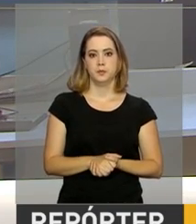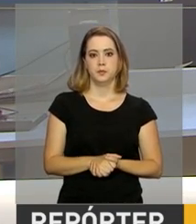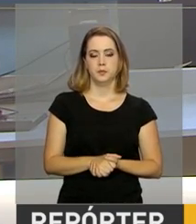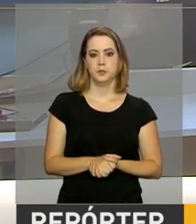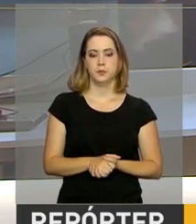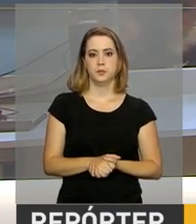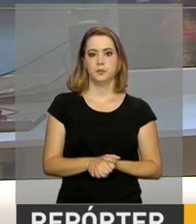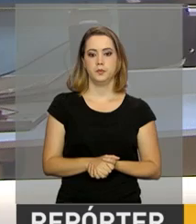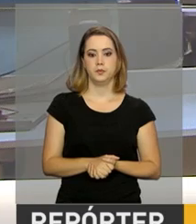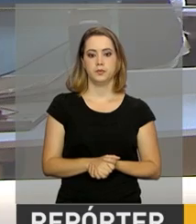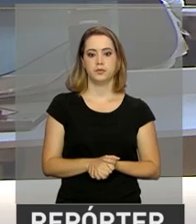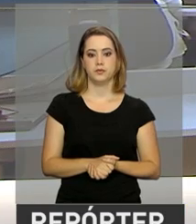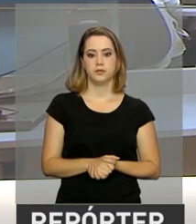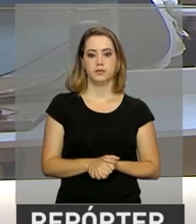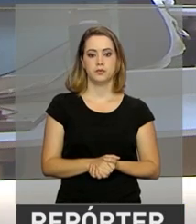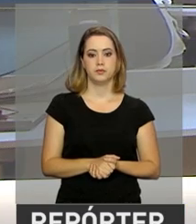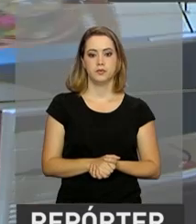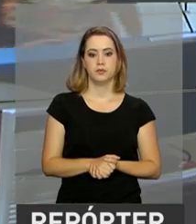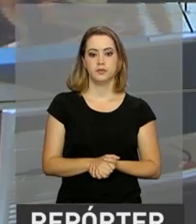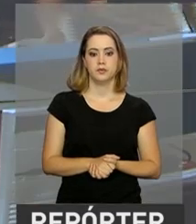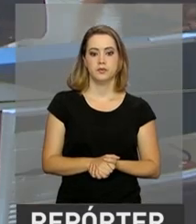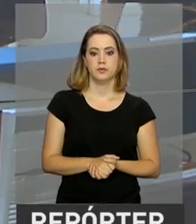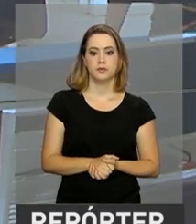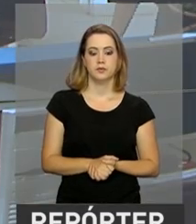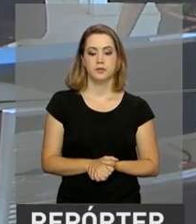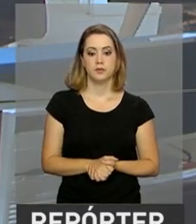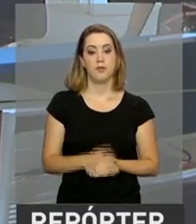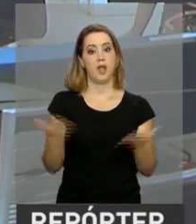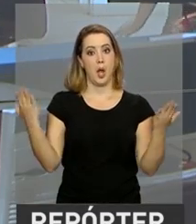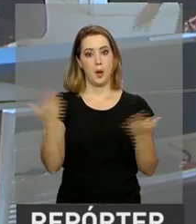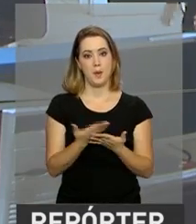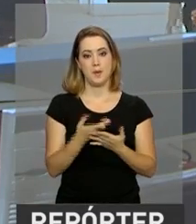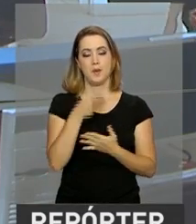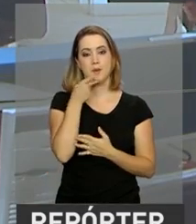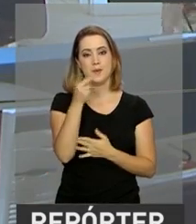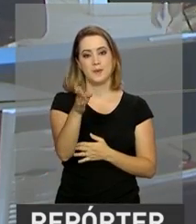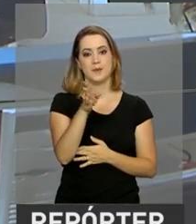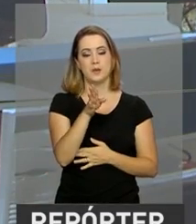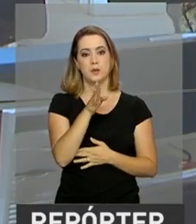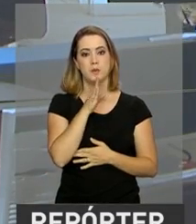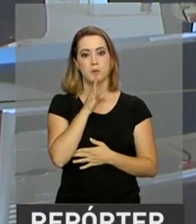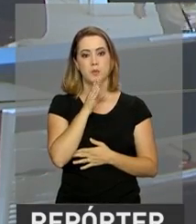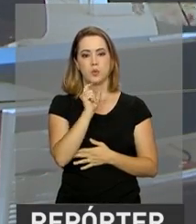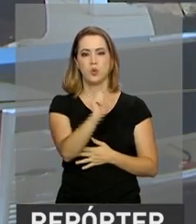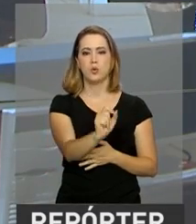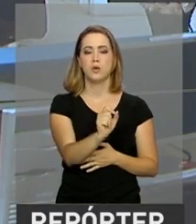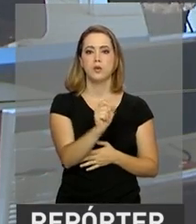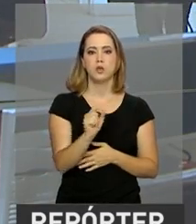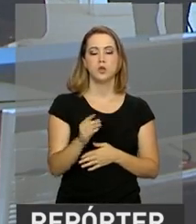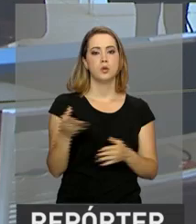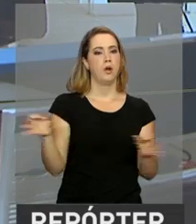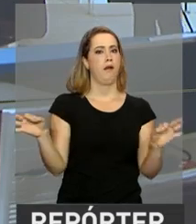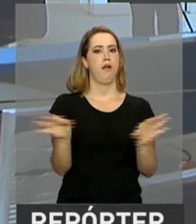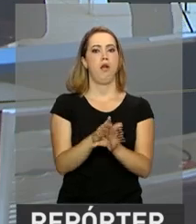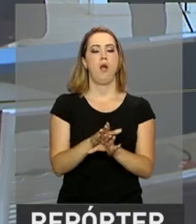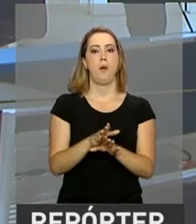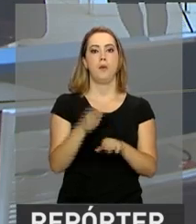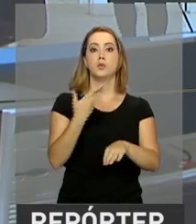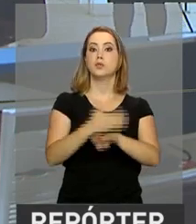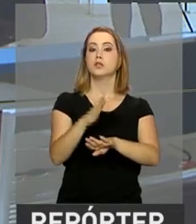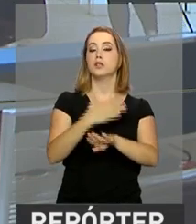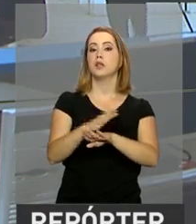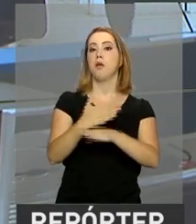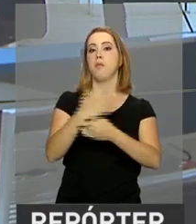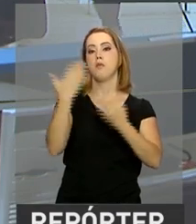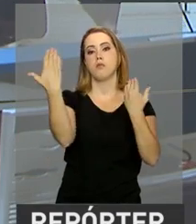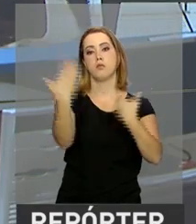www.sema.mt.gov.br e falando ainda de conhecimento o prazo para fazer o último simulado do Enem foi prorrogado